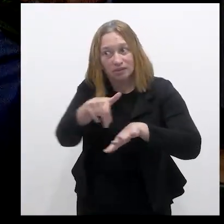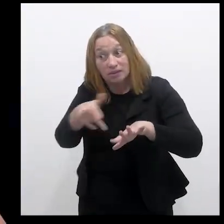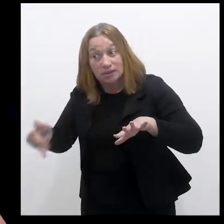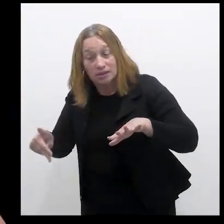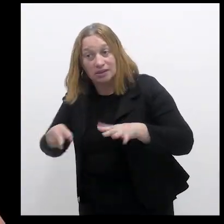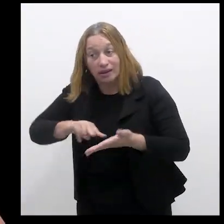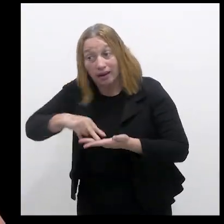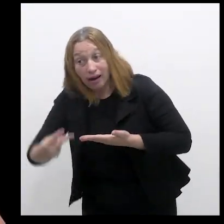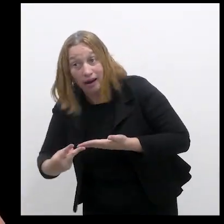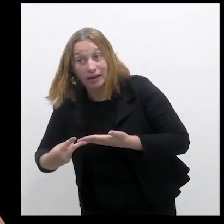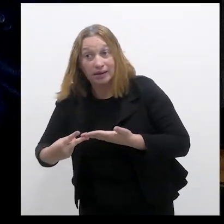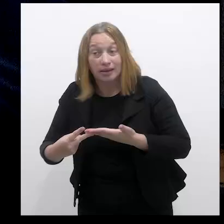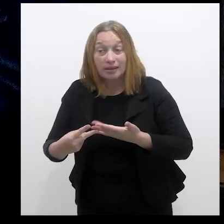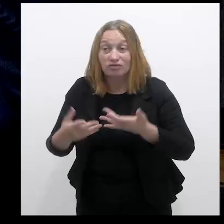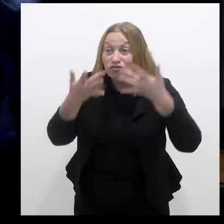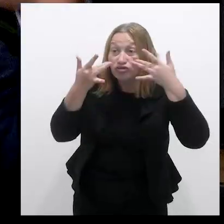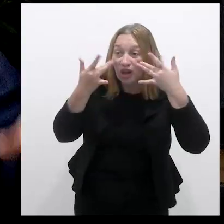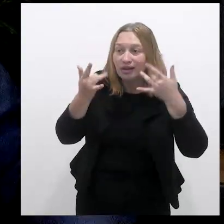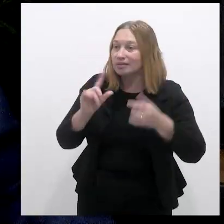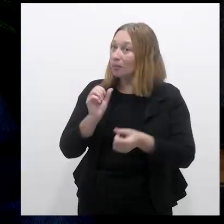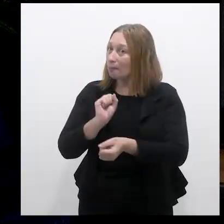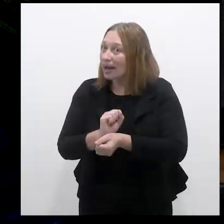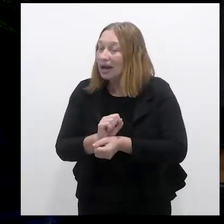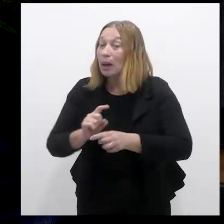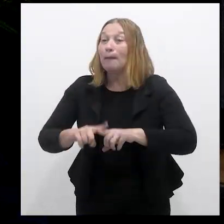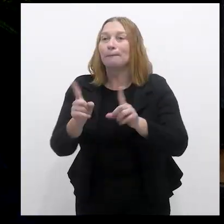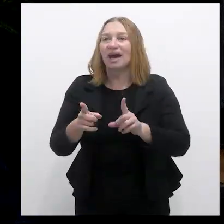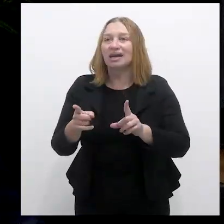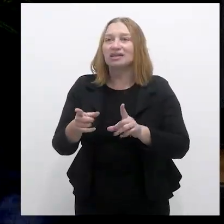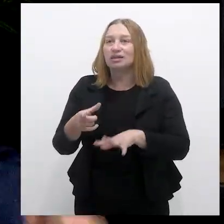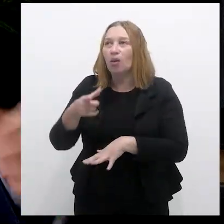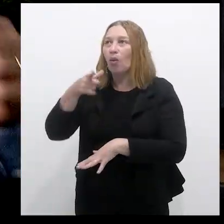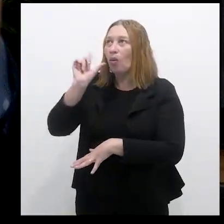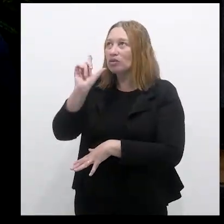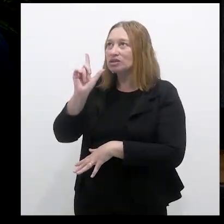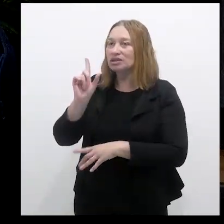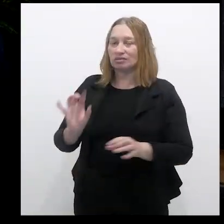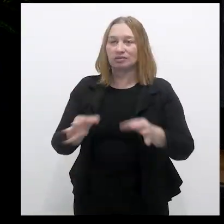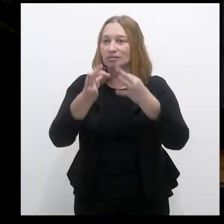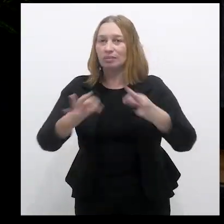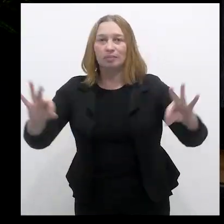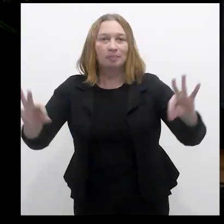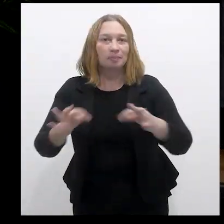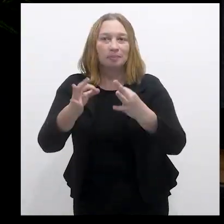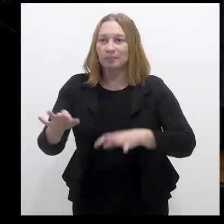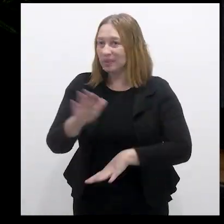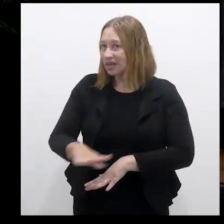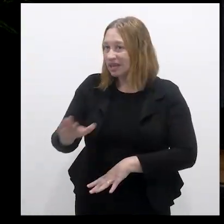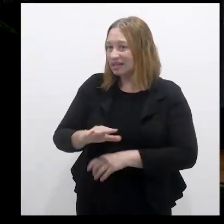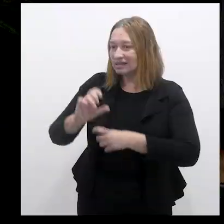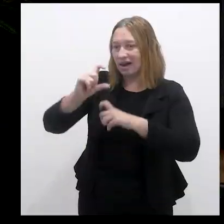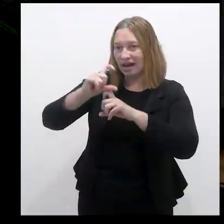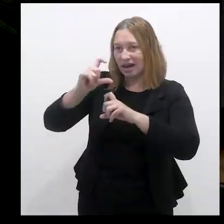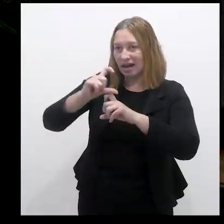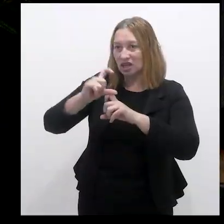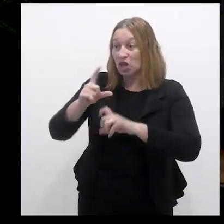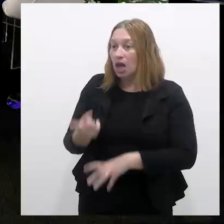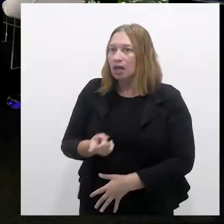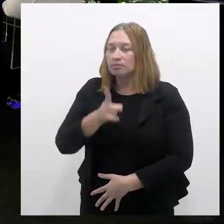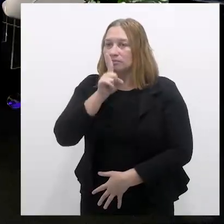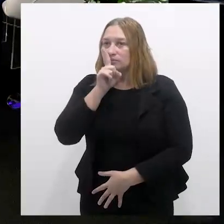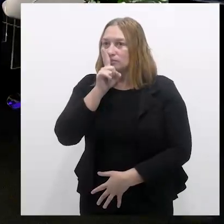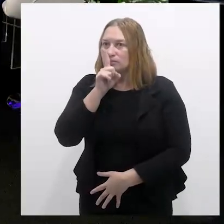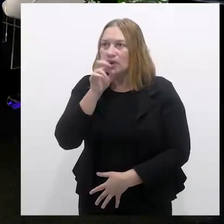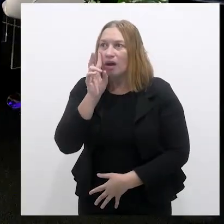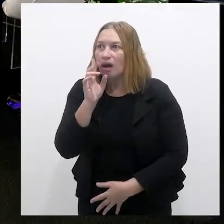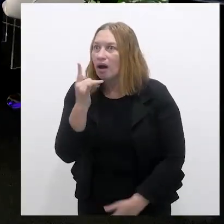e descia escada no teatro, não ficava quieto. Mas ontem teve concerto de criança lá em Aracaju, e, cara,